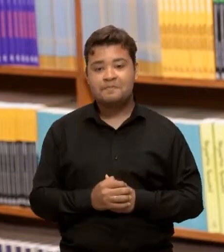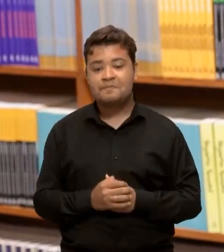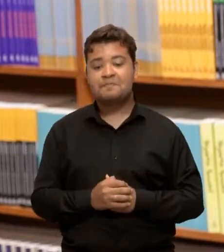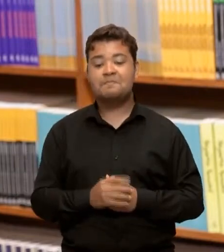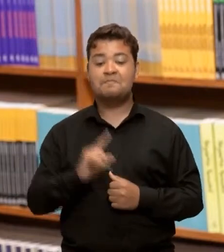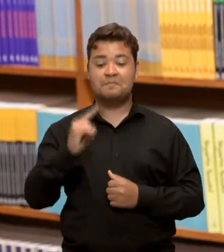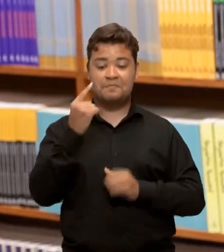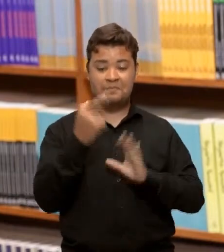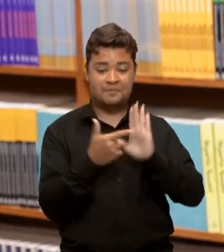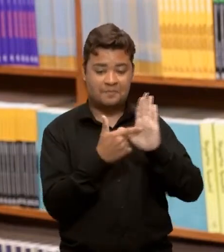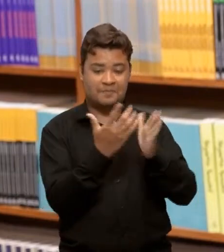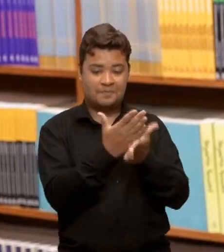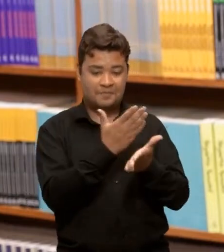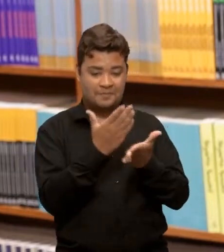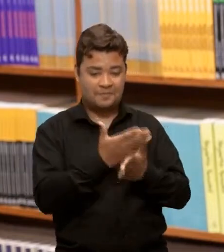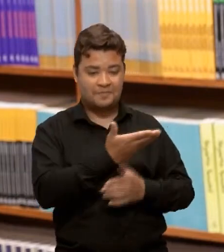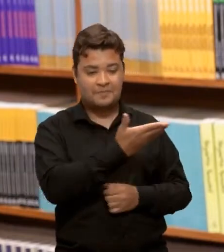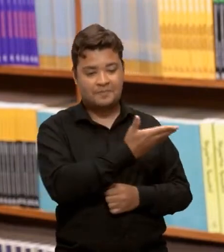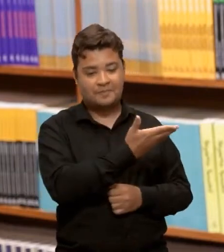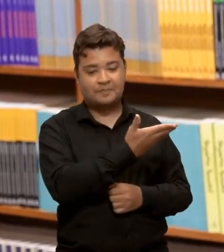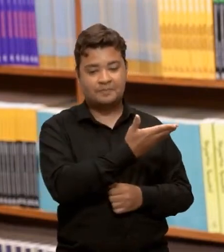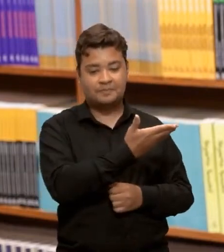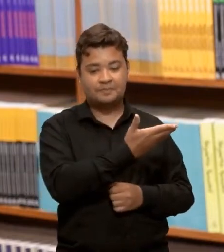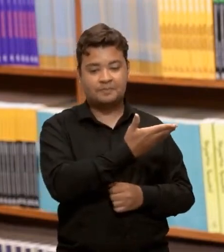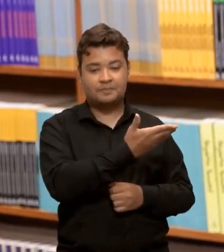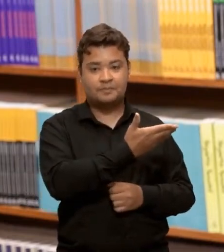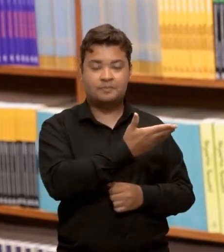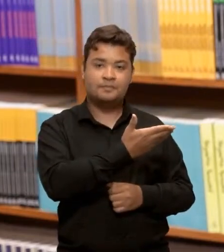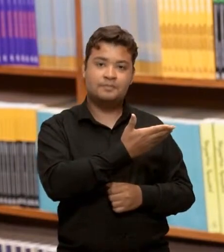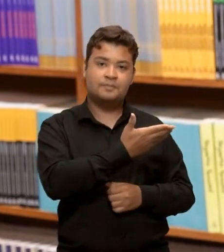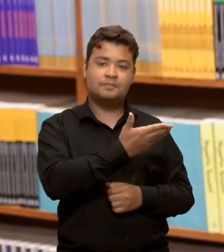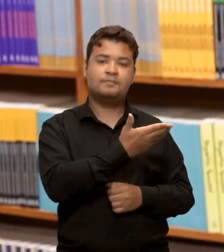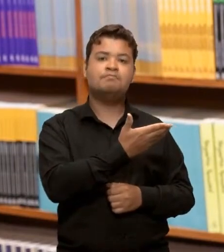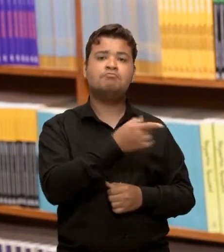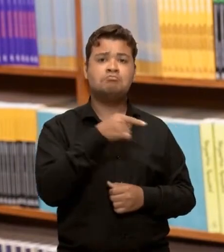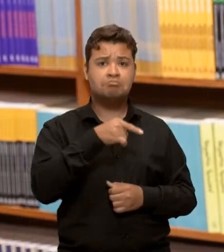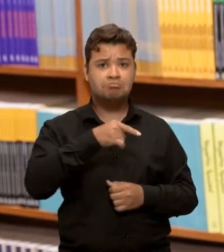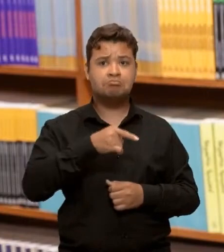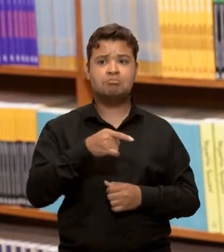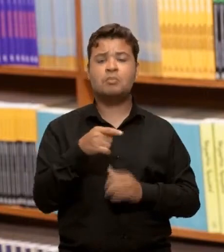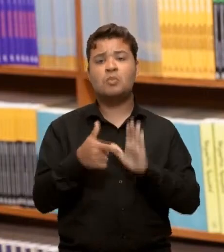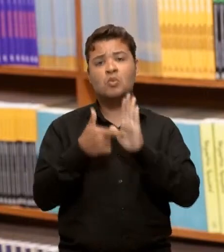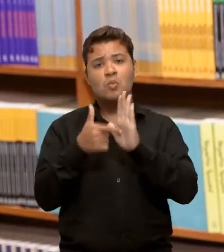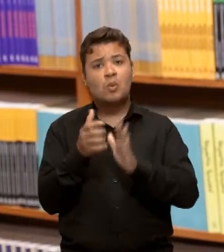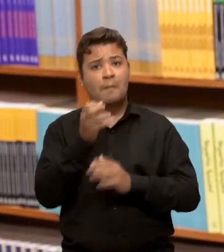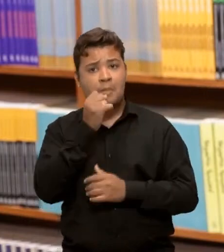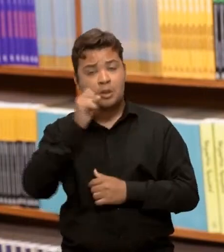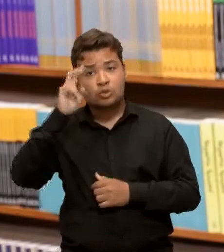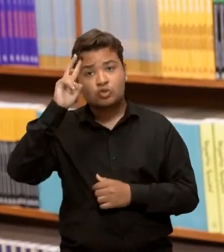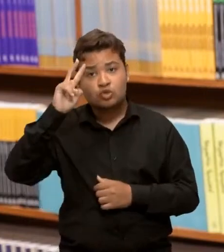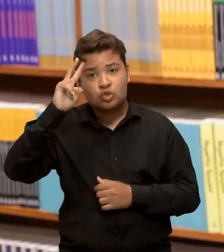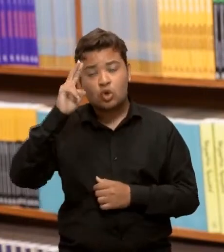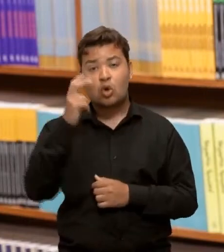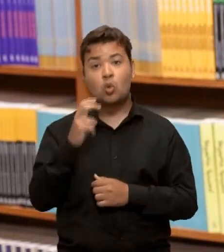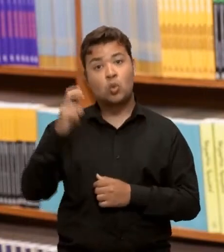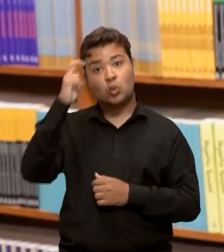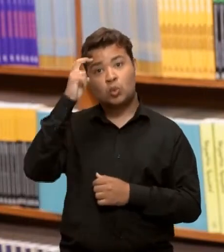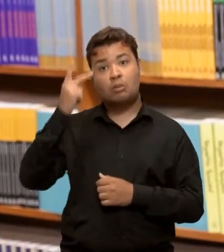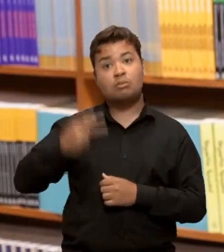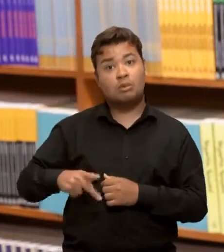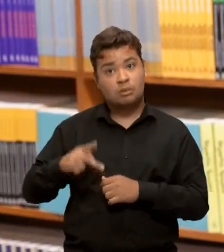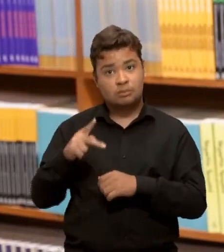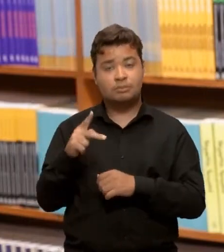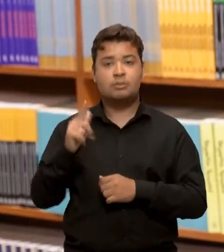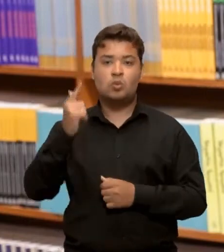vamos falar do livro Casa de Altamiro de Moura Pacheco, um patrimônio histórico e cultural de Goiânia.